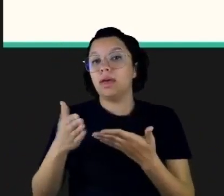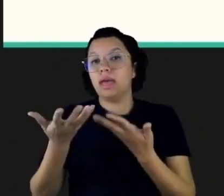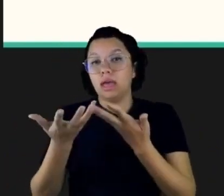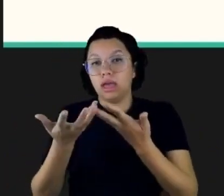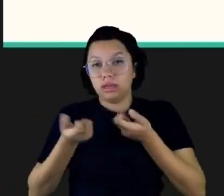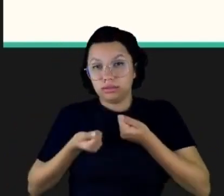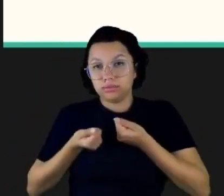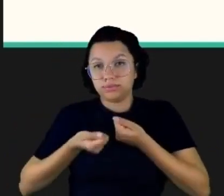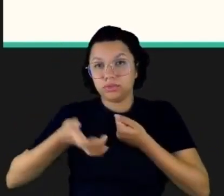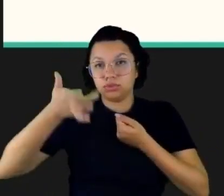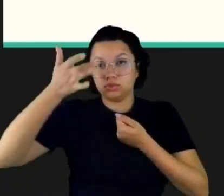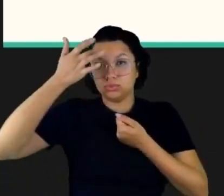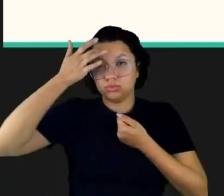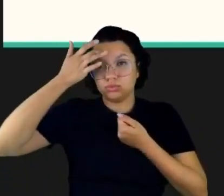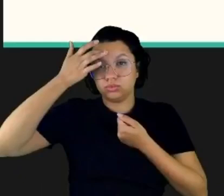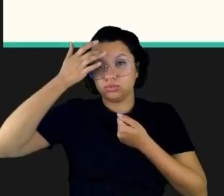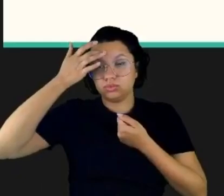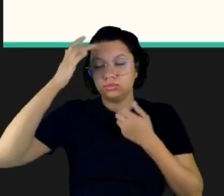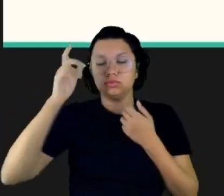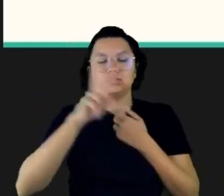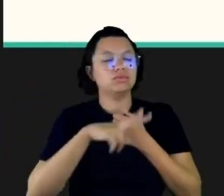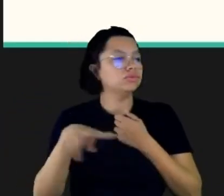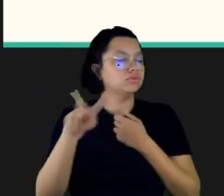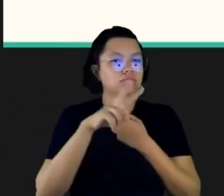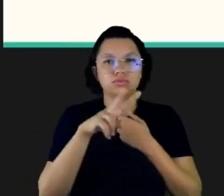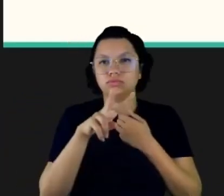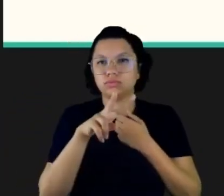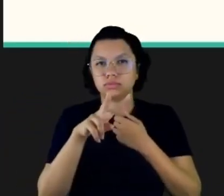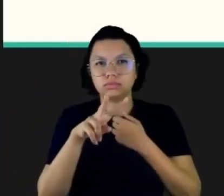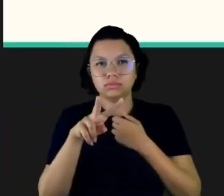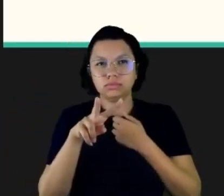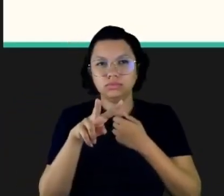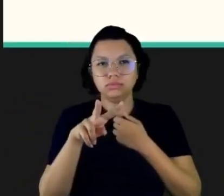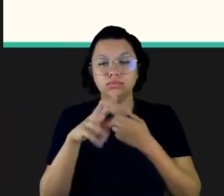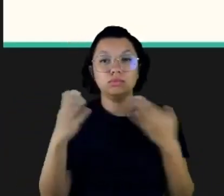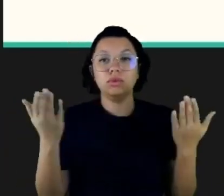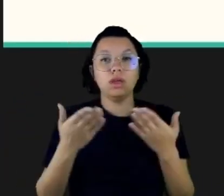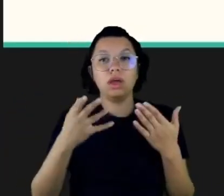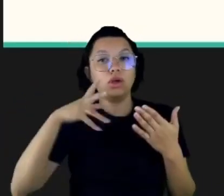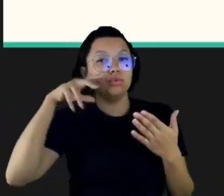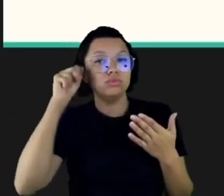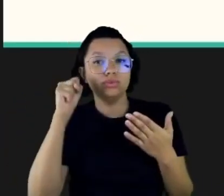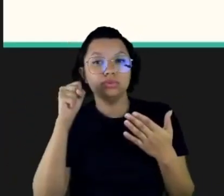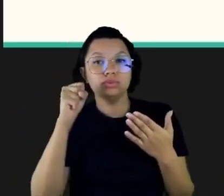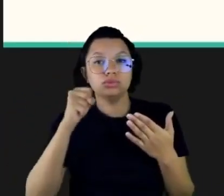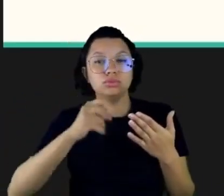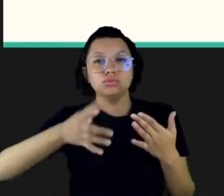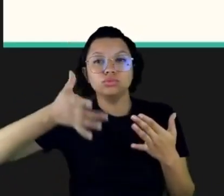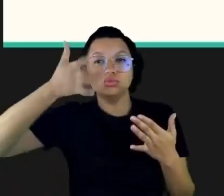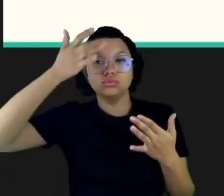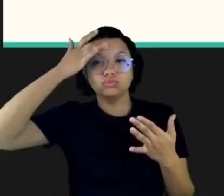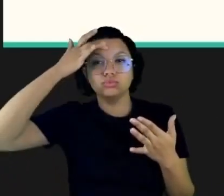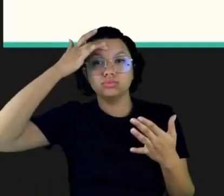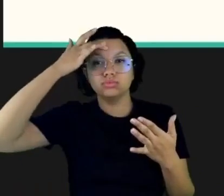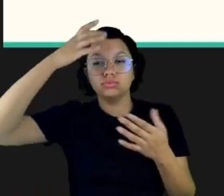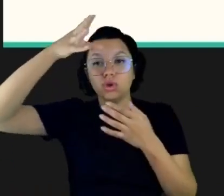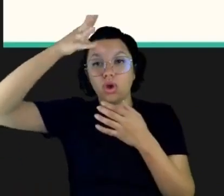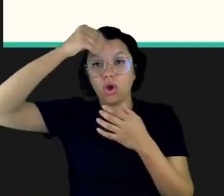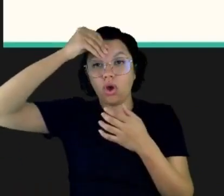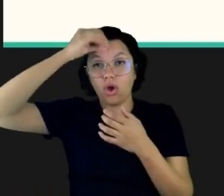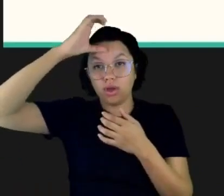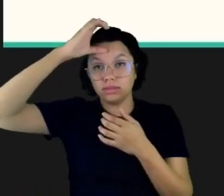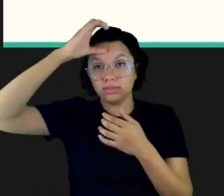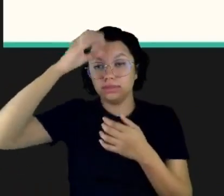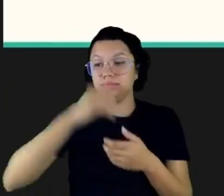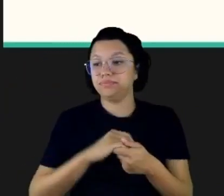informação. Vocês estão aqui agora me ouvindo, estão adquirindo um conhecimento. Qualquer